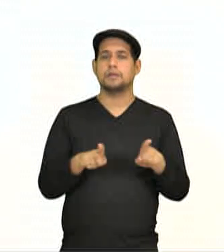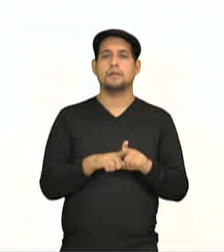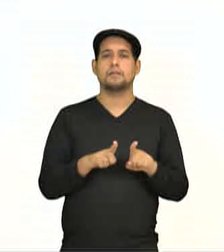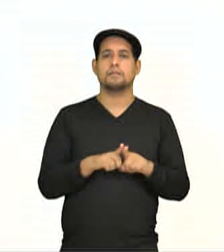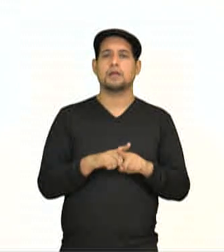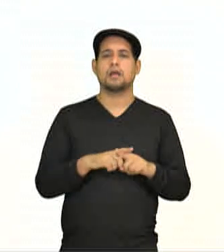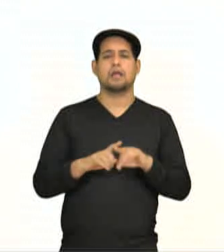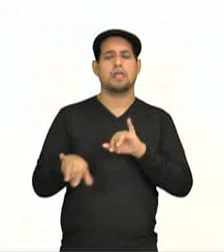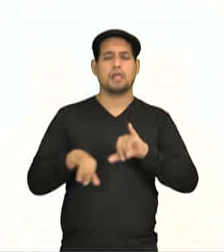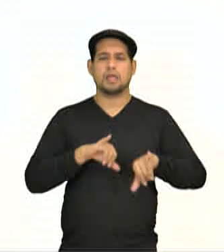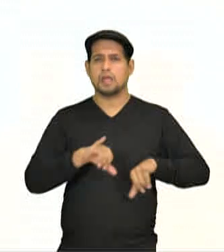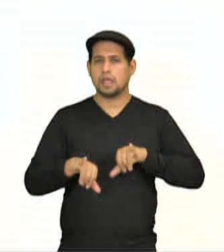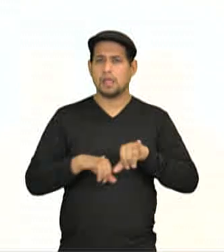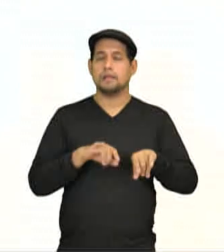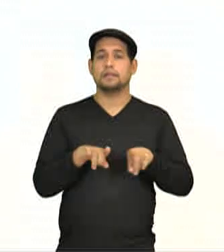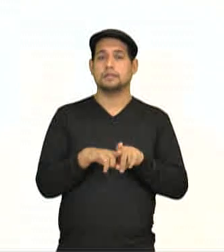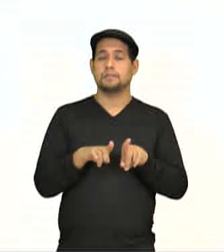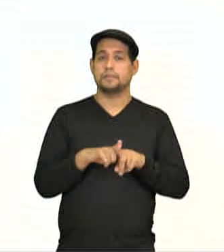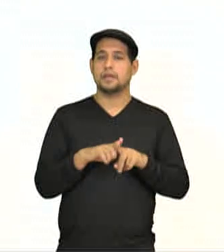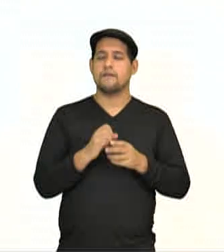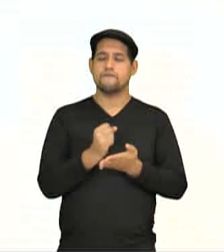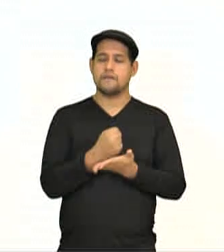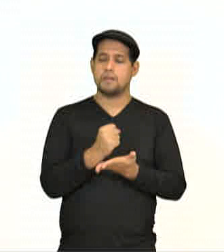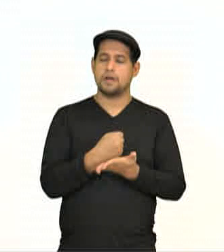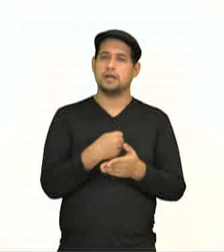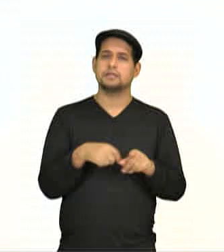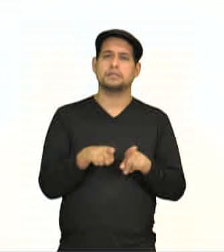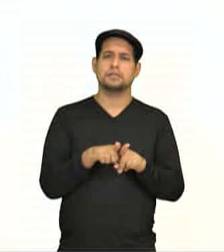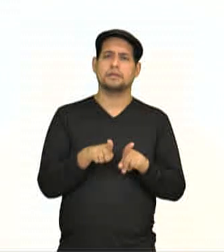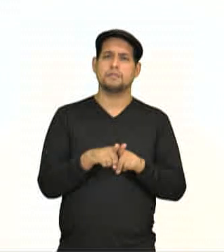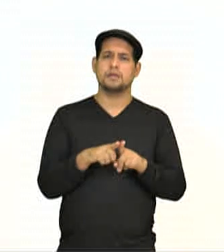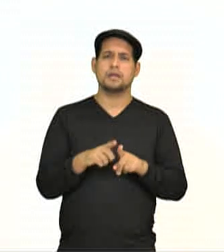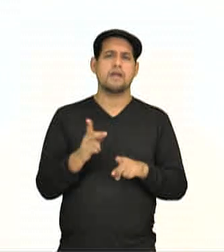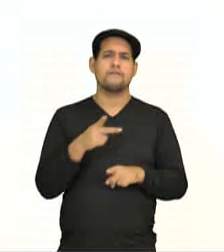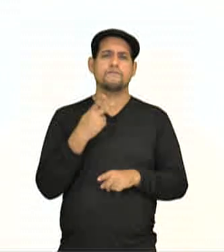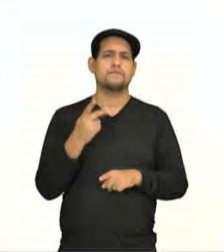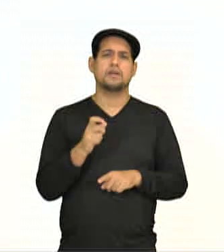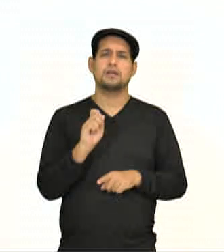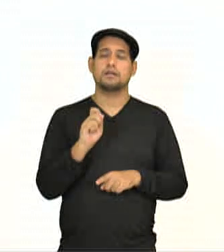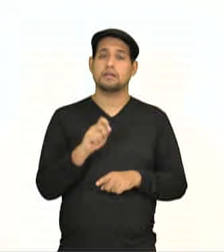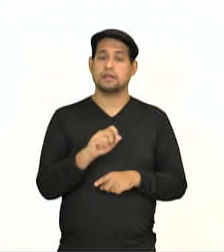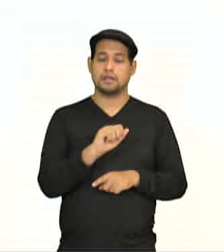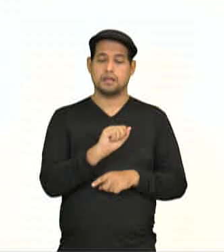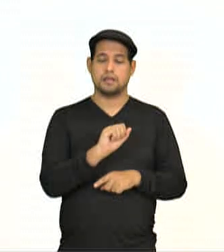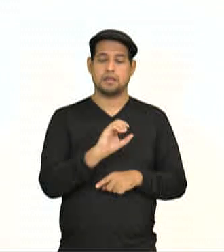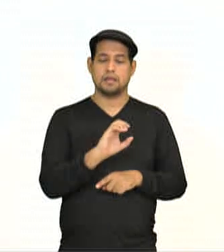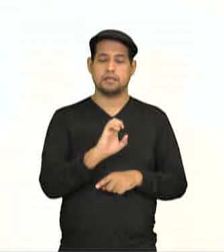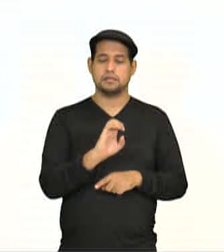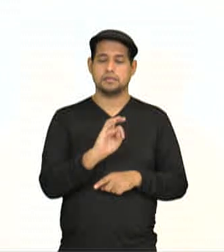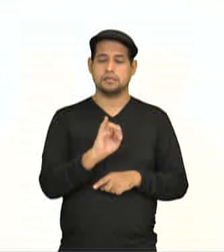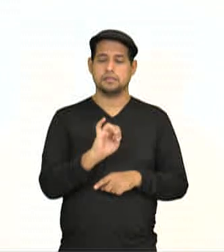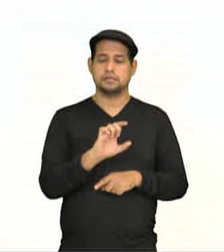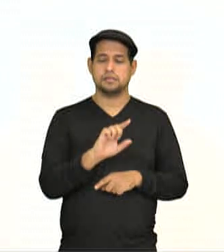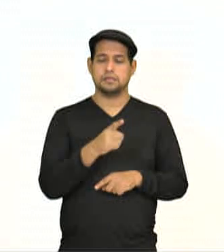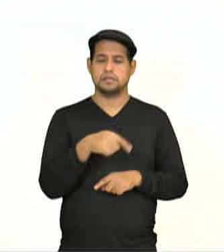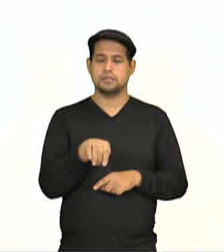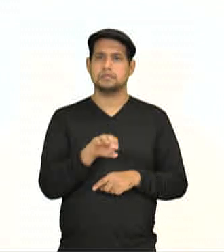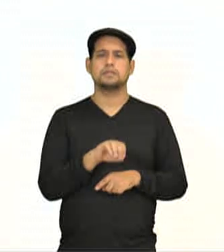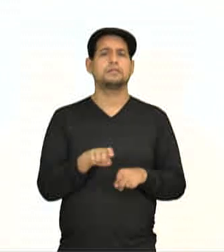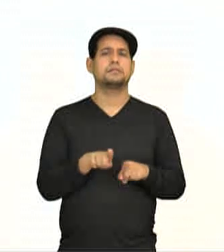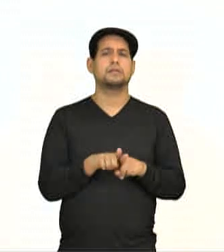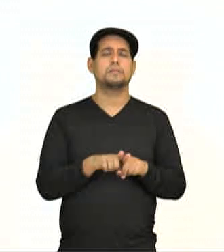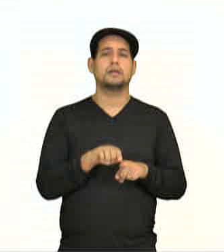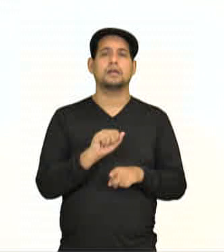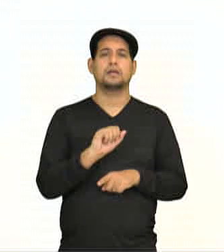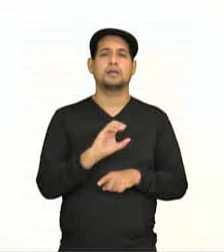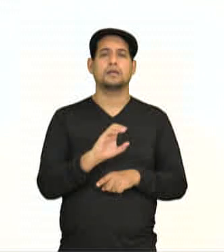indústria química e farmacêutica. É usado para acetilação da celulose e acetato